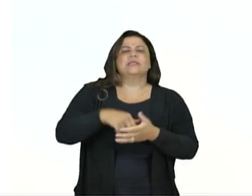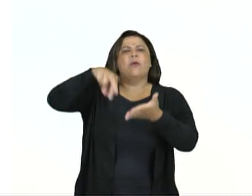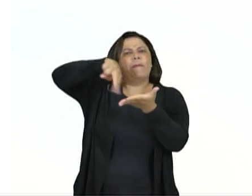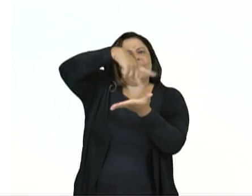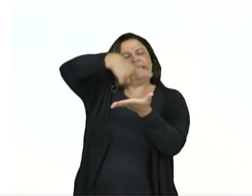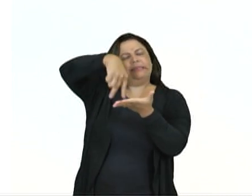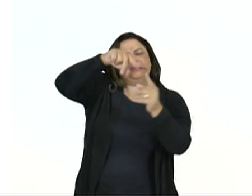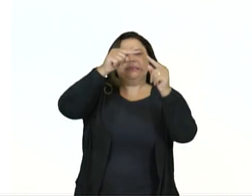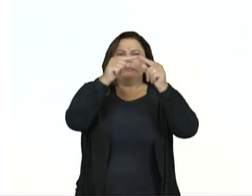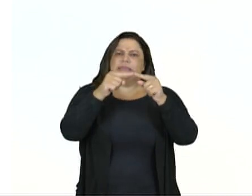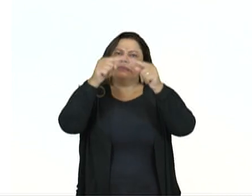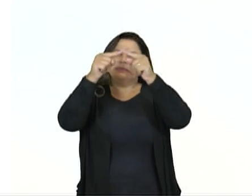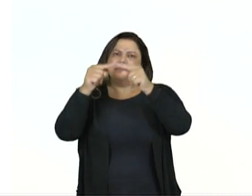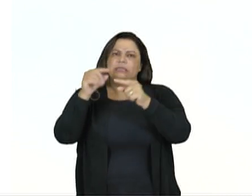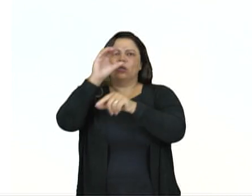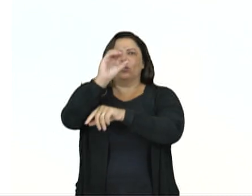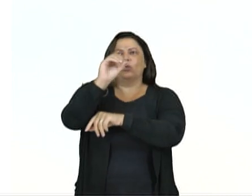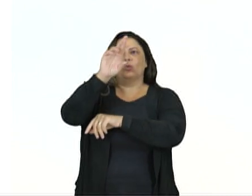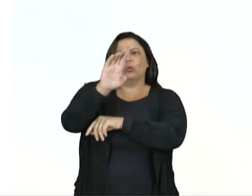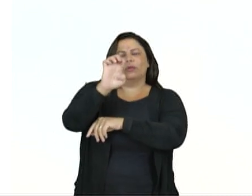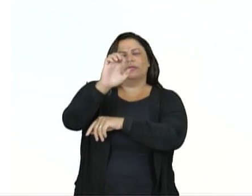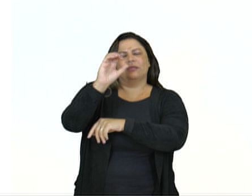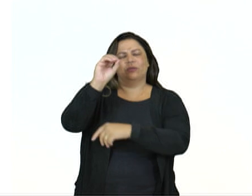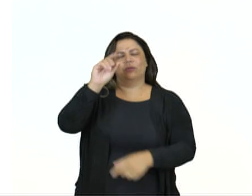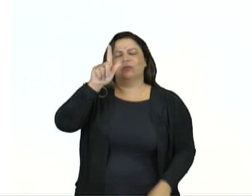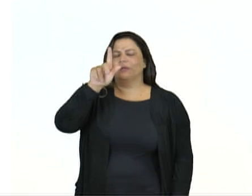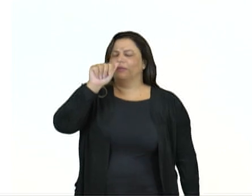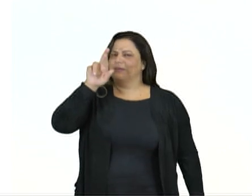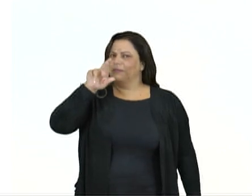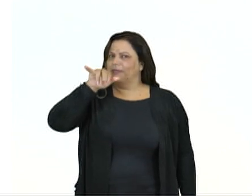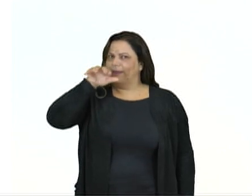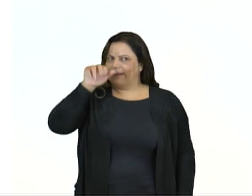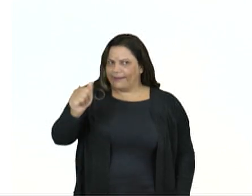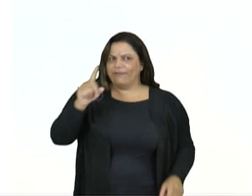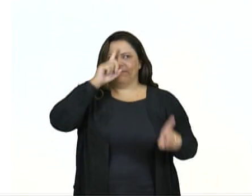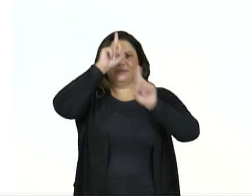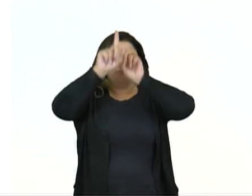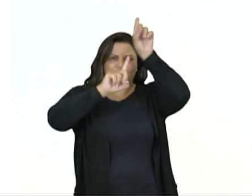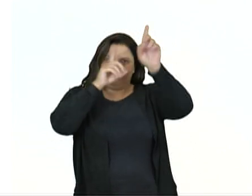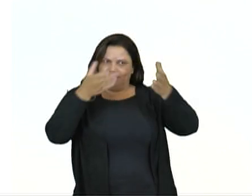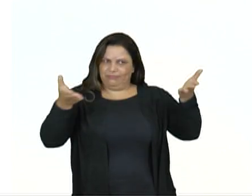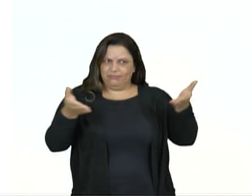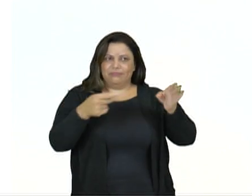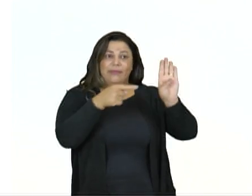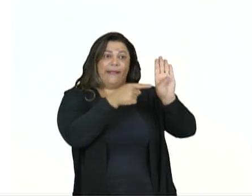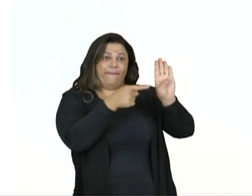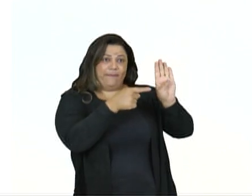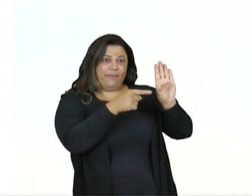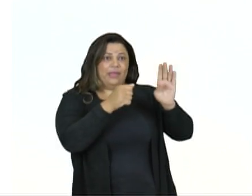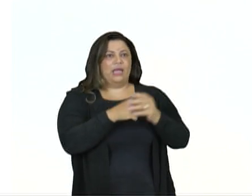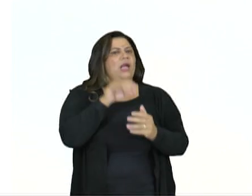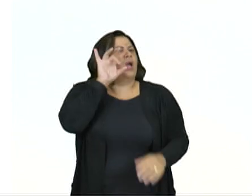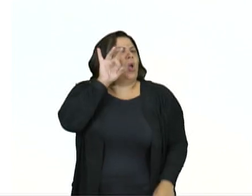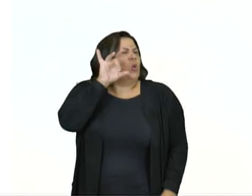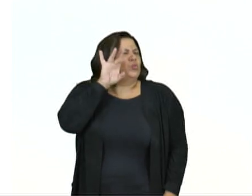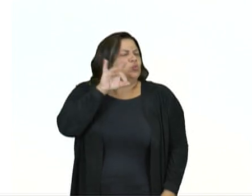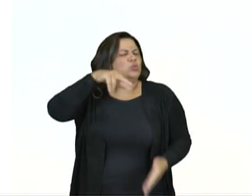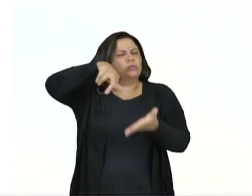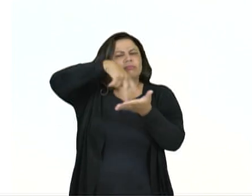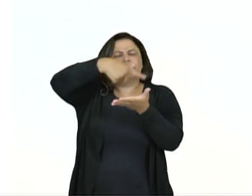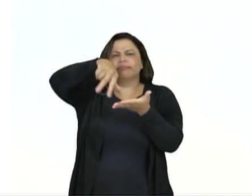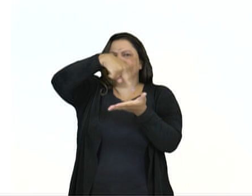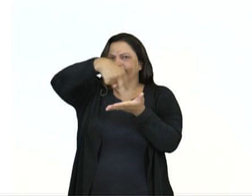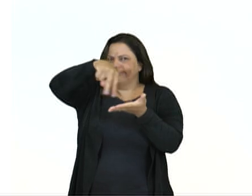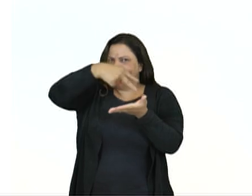uma improvisação, apenas de uma coreografia, do improviso que sempre vira uma